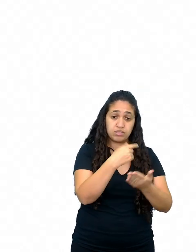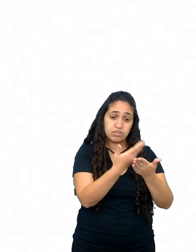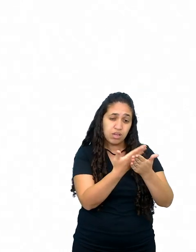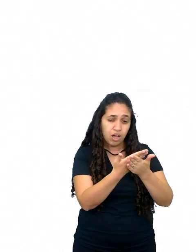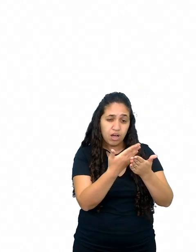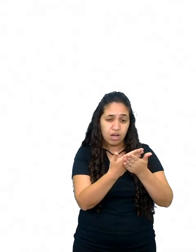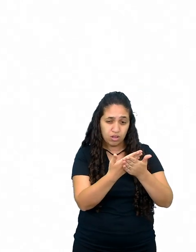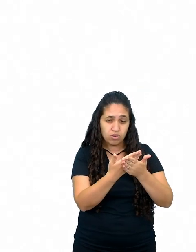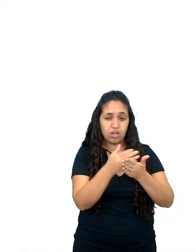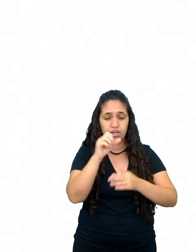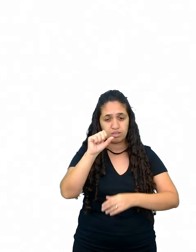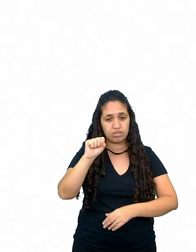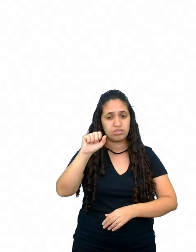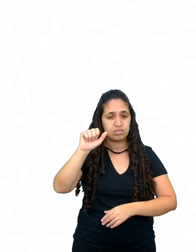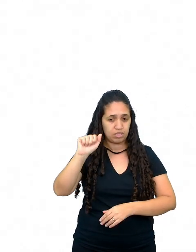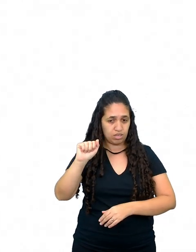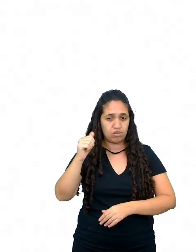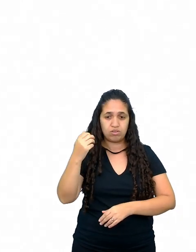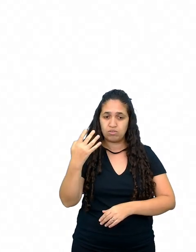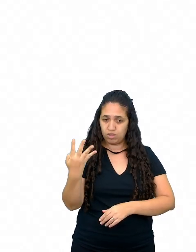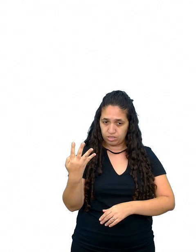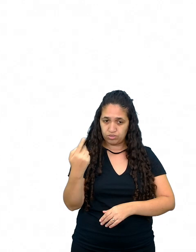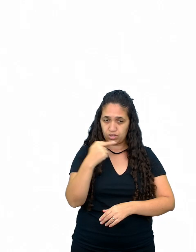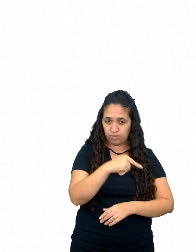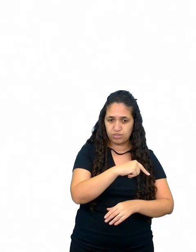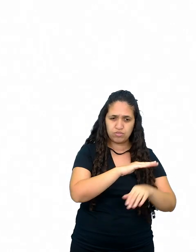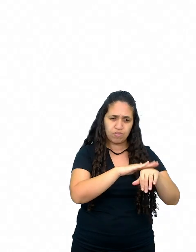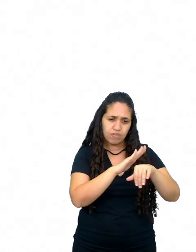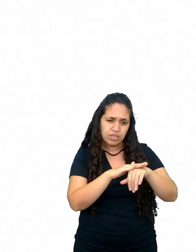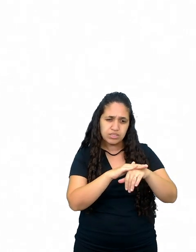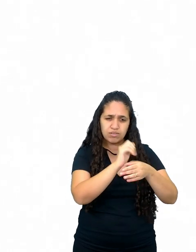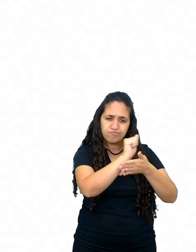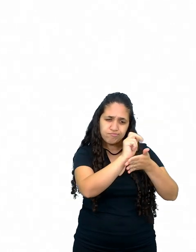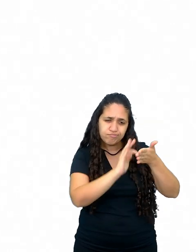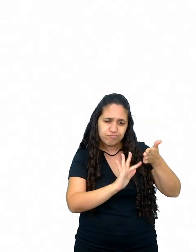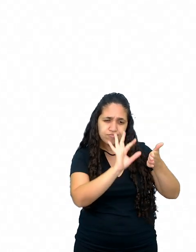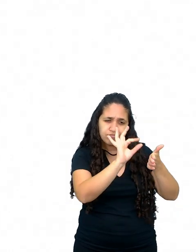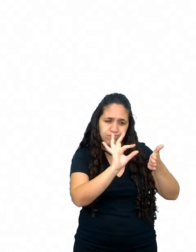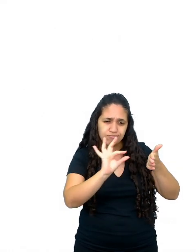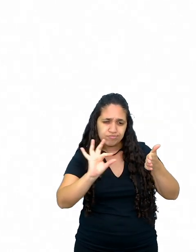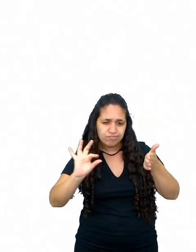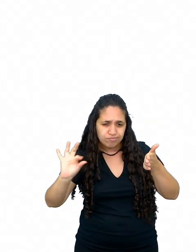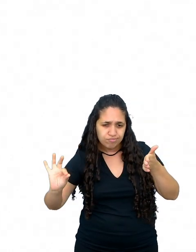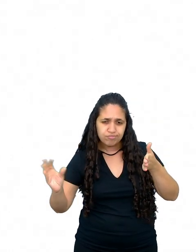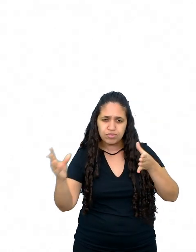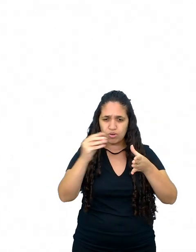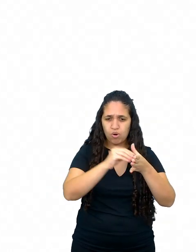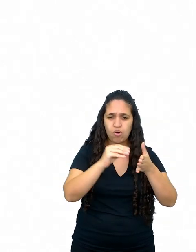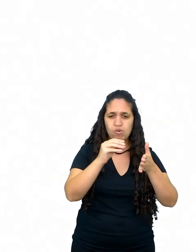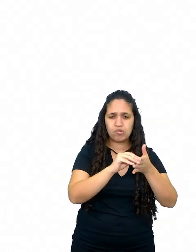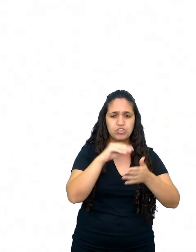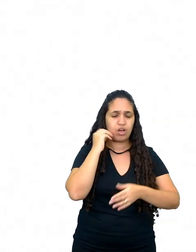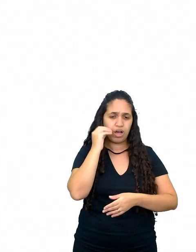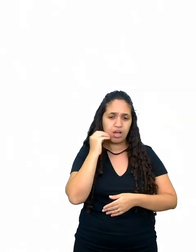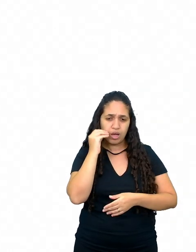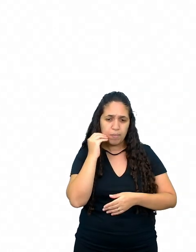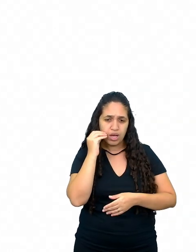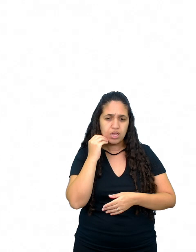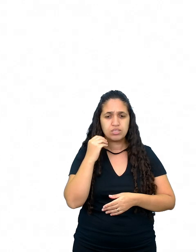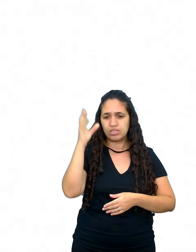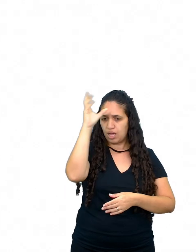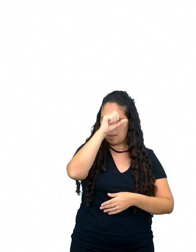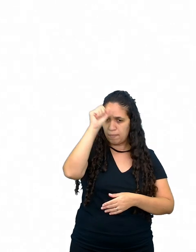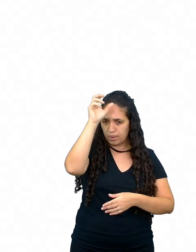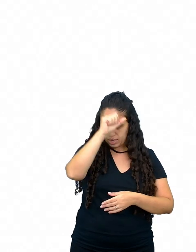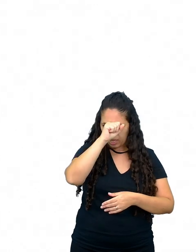aulas da SA4, a fim de executar as mini-lições contidas nas experiências de